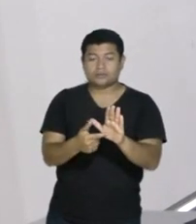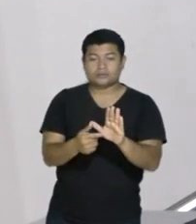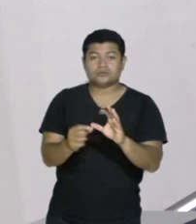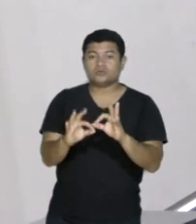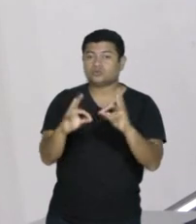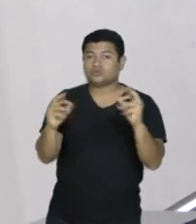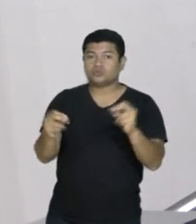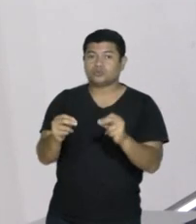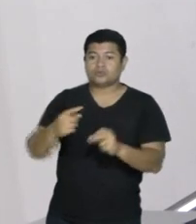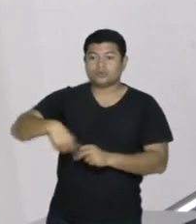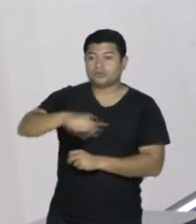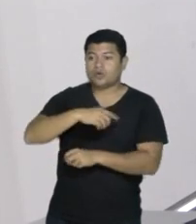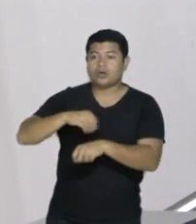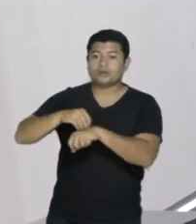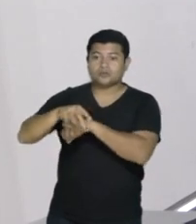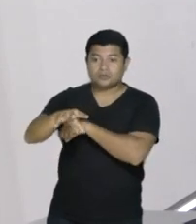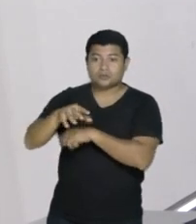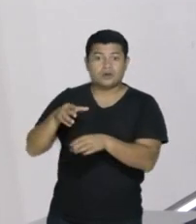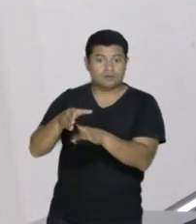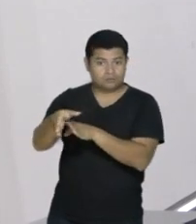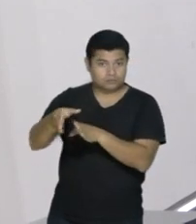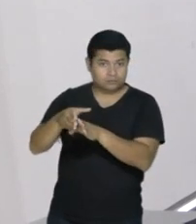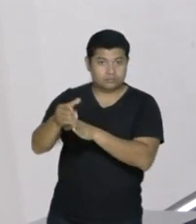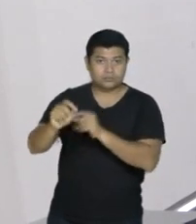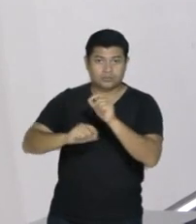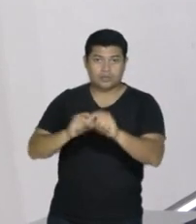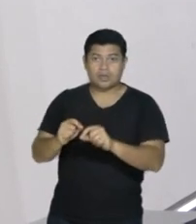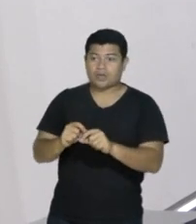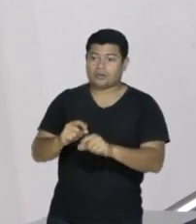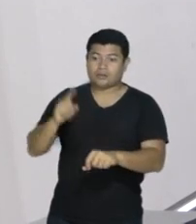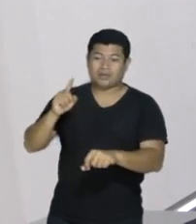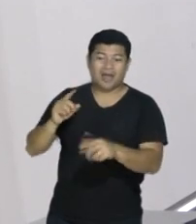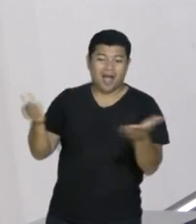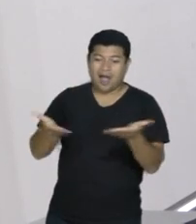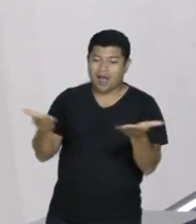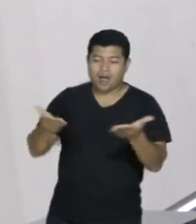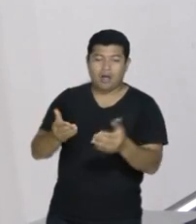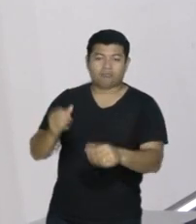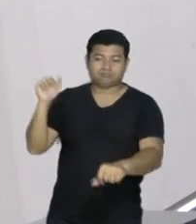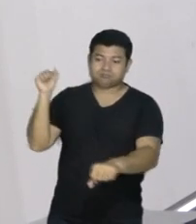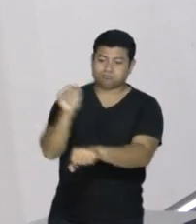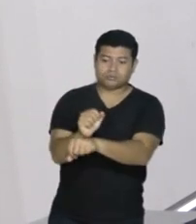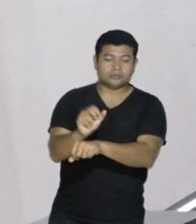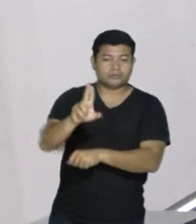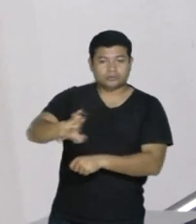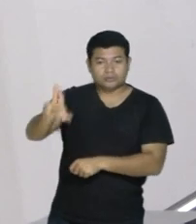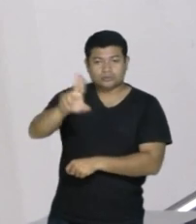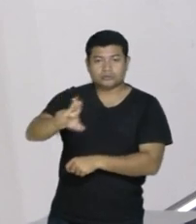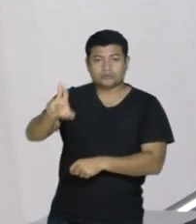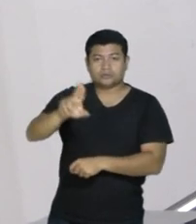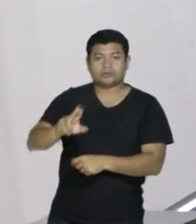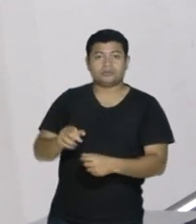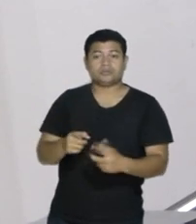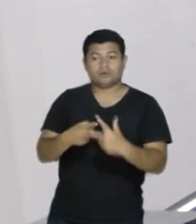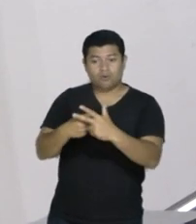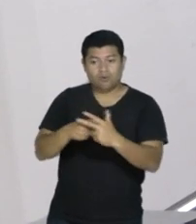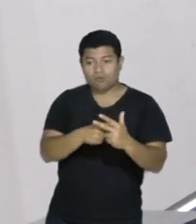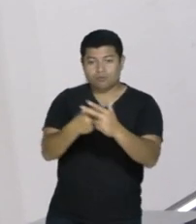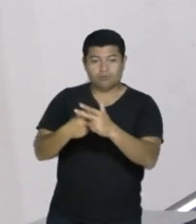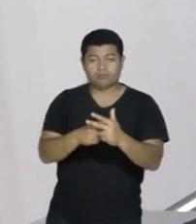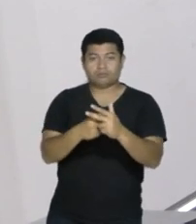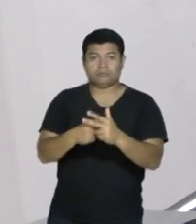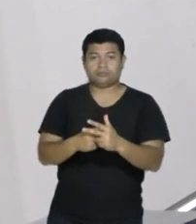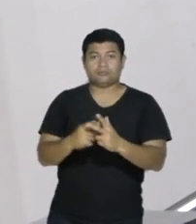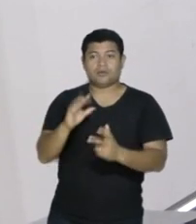recomenda-se Deputado Napoleão imediato intervenção recuperação ou reconstrução de ponte mas nós queremos